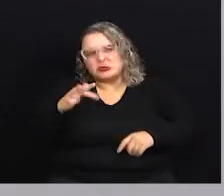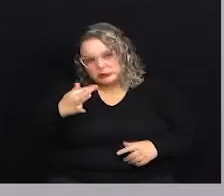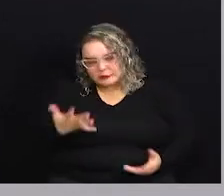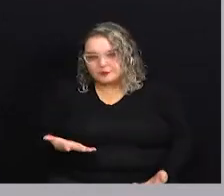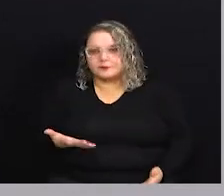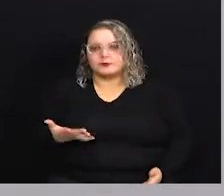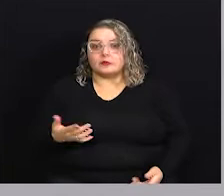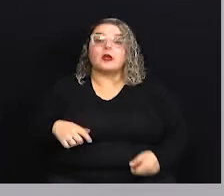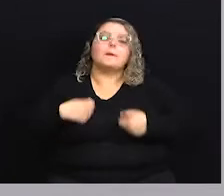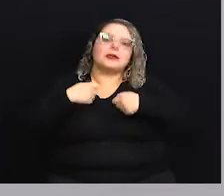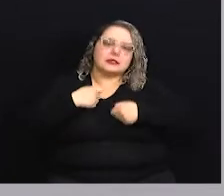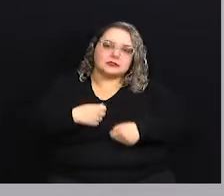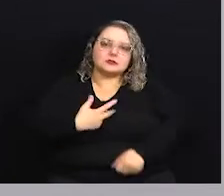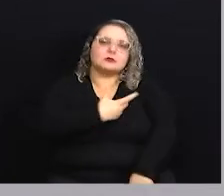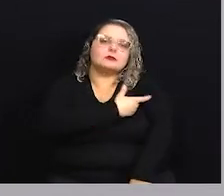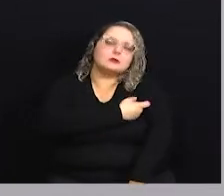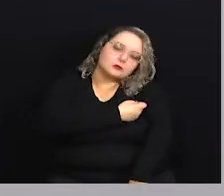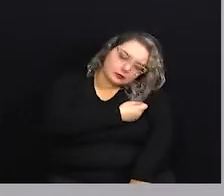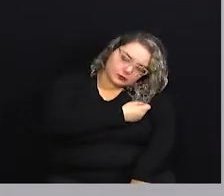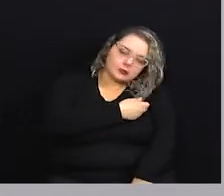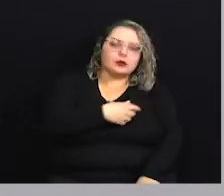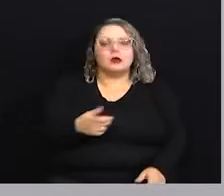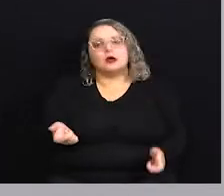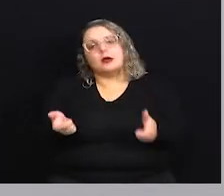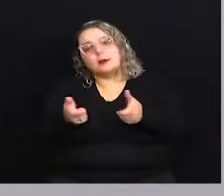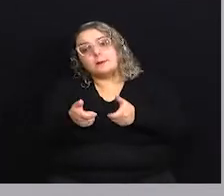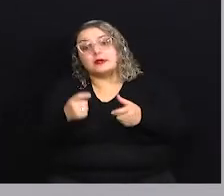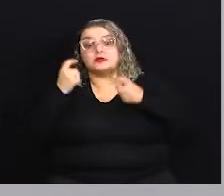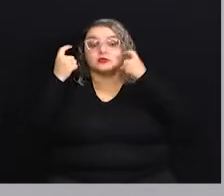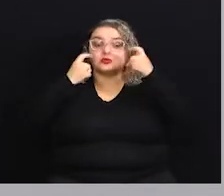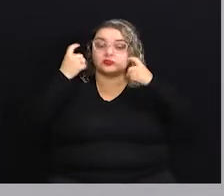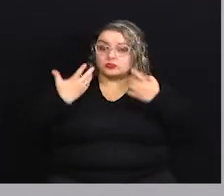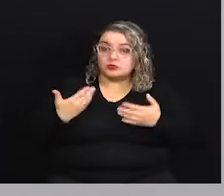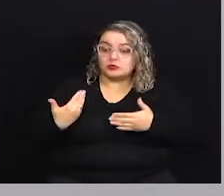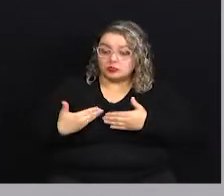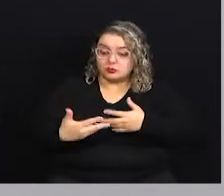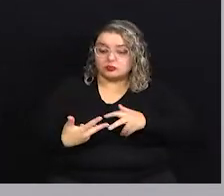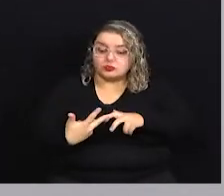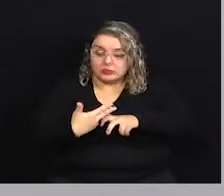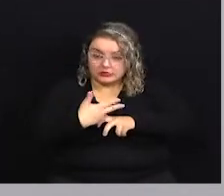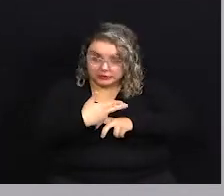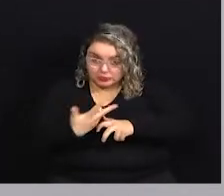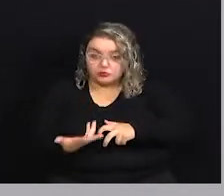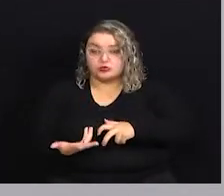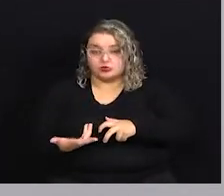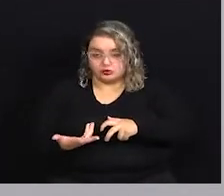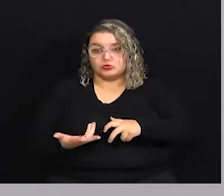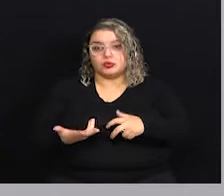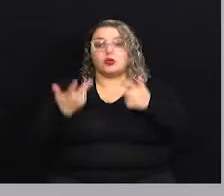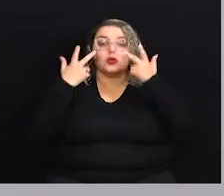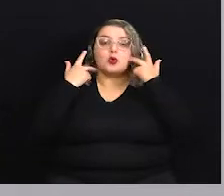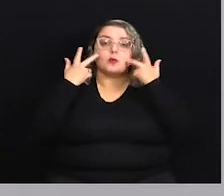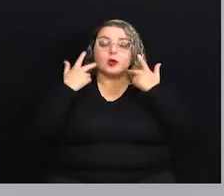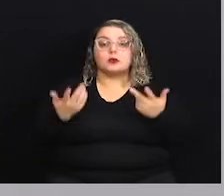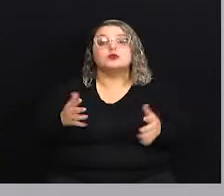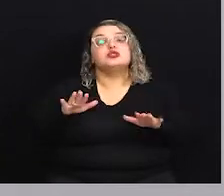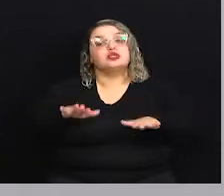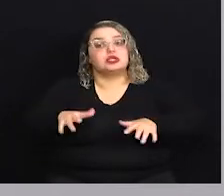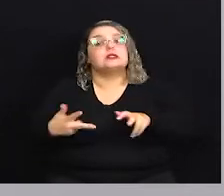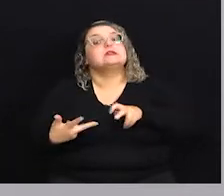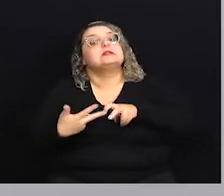invasivo, tá? Também requer a sua anestesia, só que depois tem menos aquela preocupação do procedimento